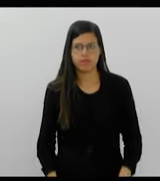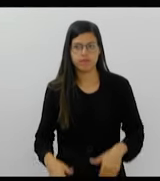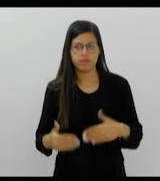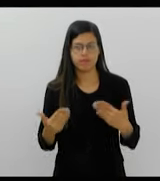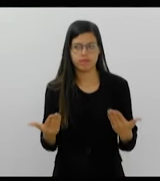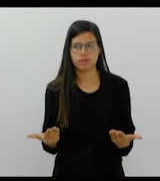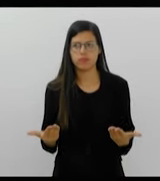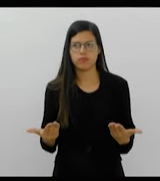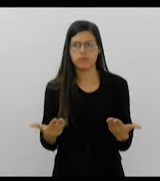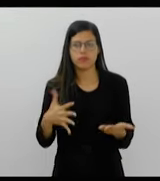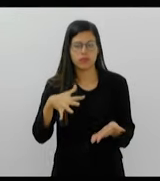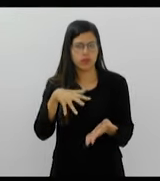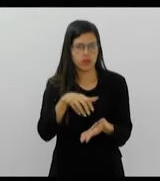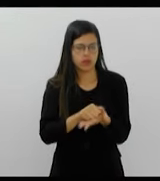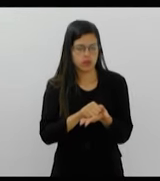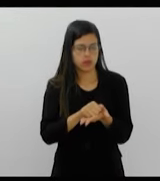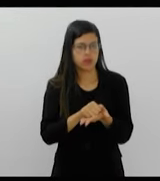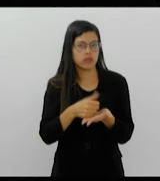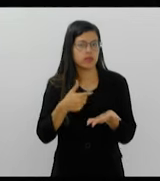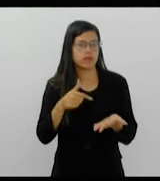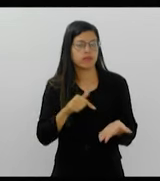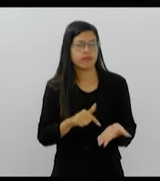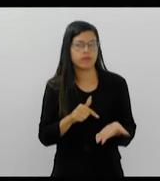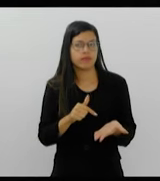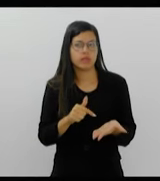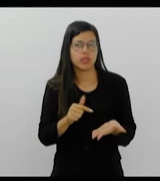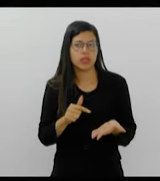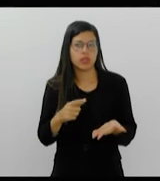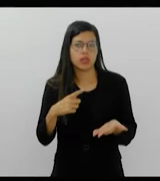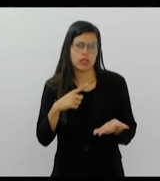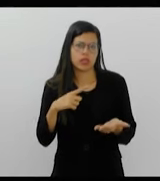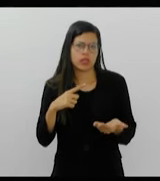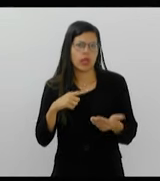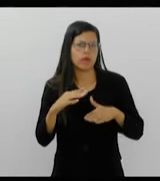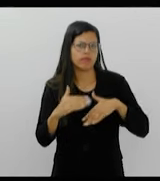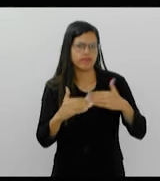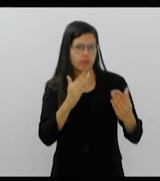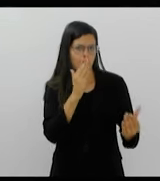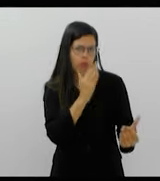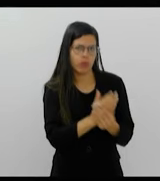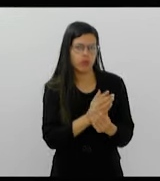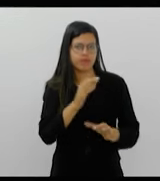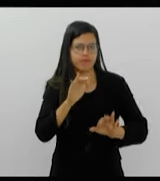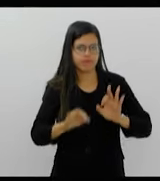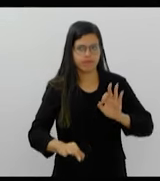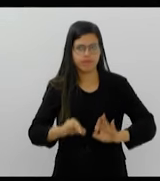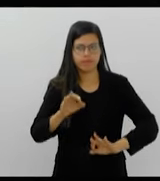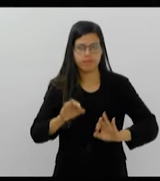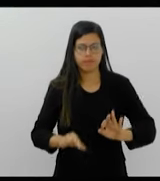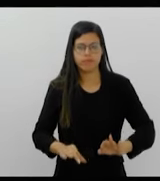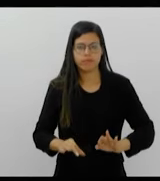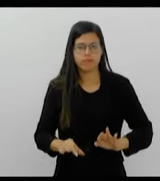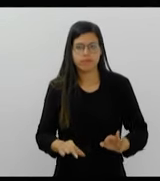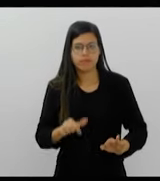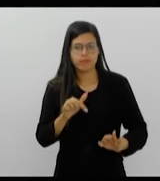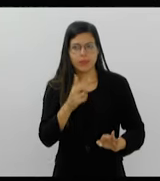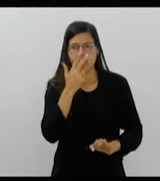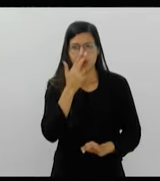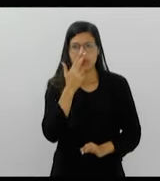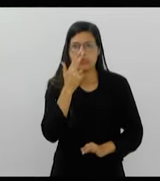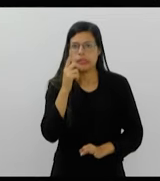estou aqui registrando que há demandas judiciais. Diante dessas